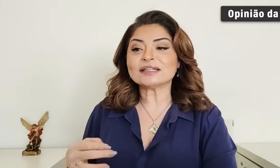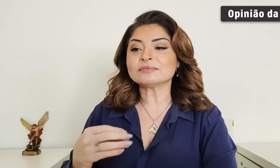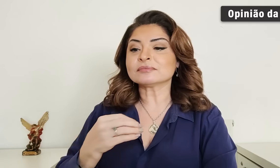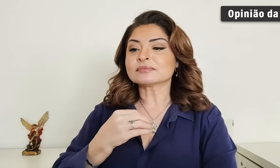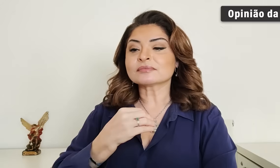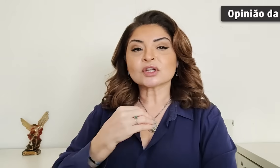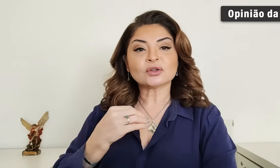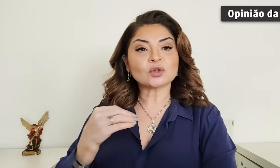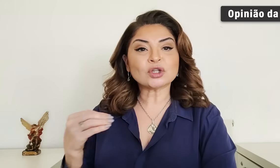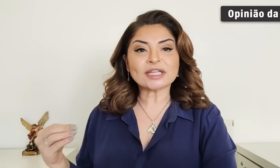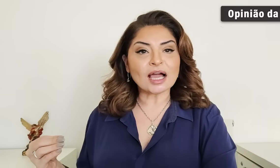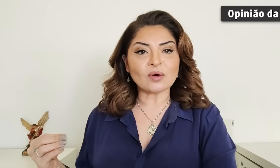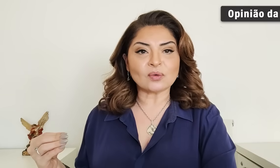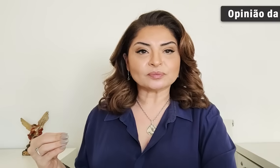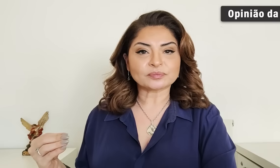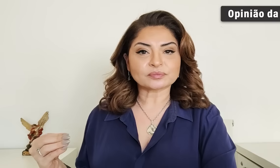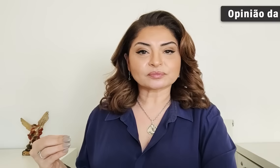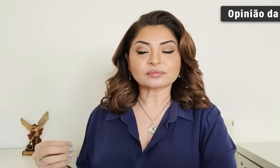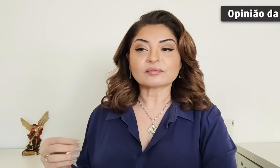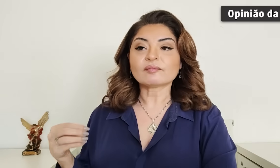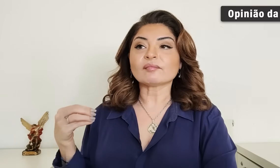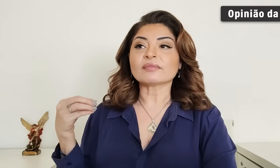Desrespeito, assim, total.